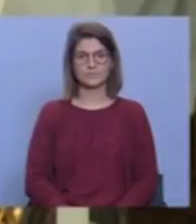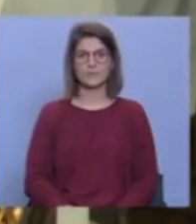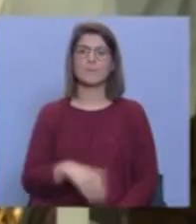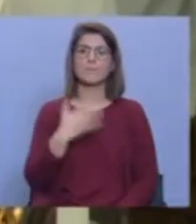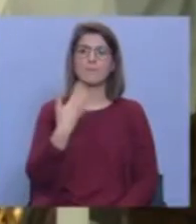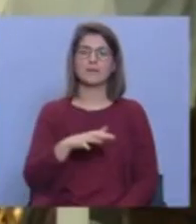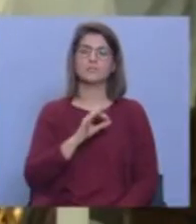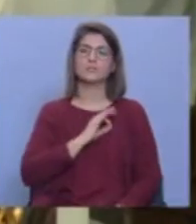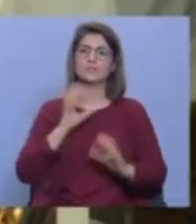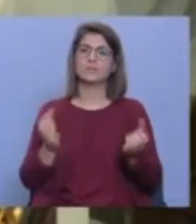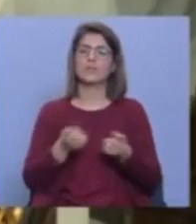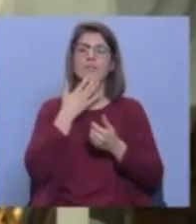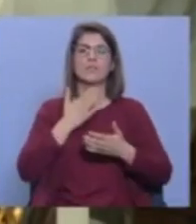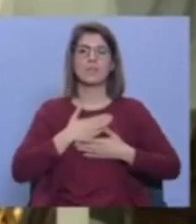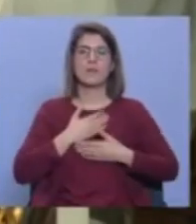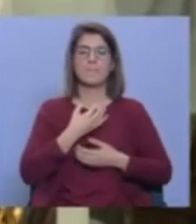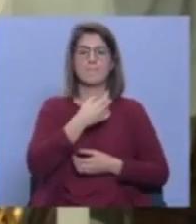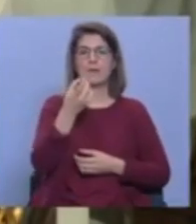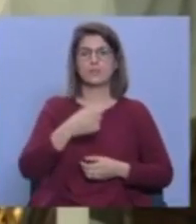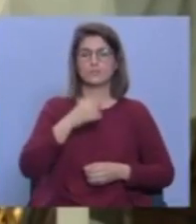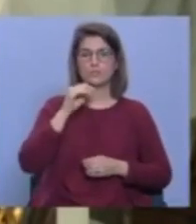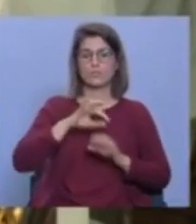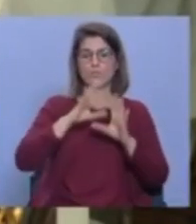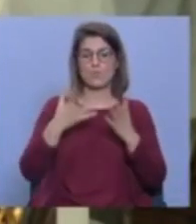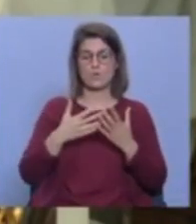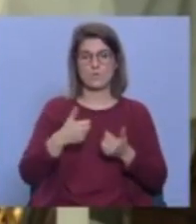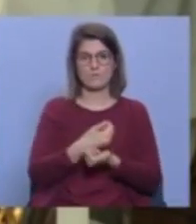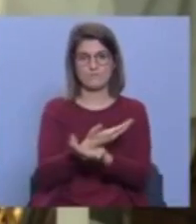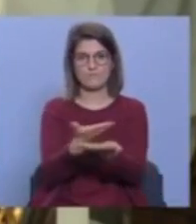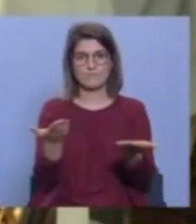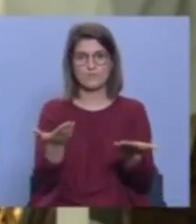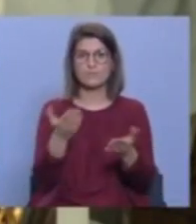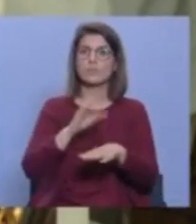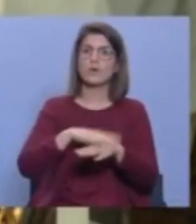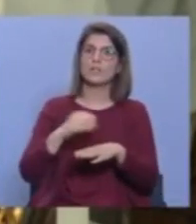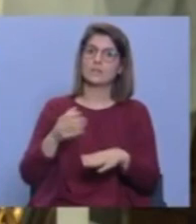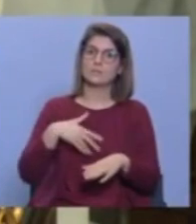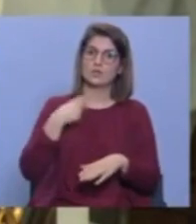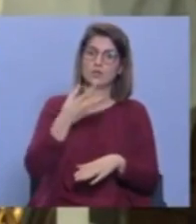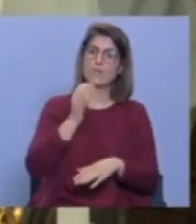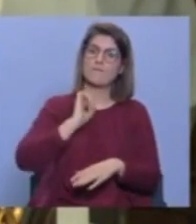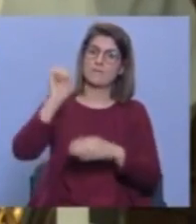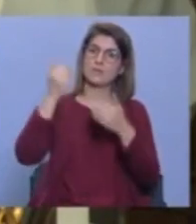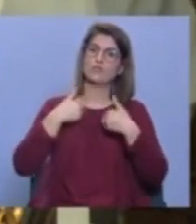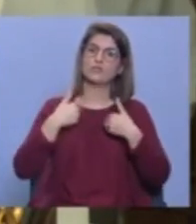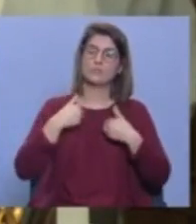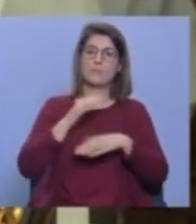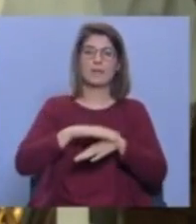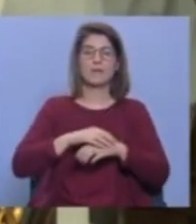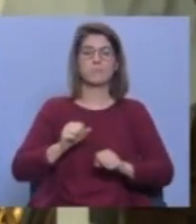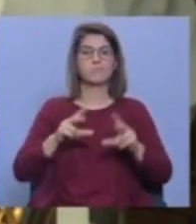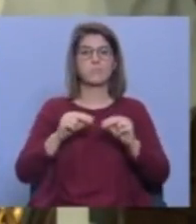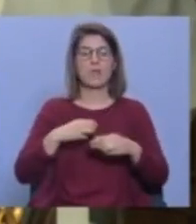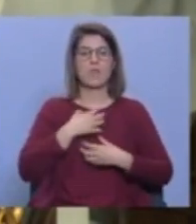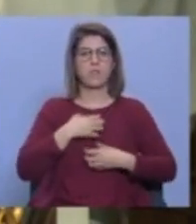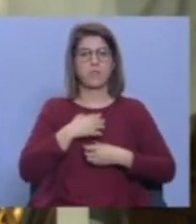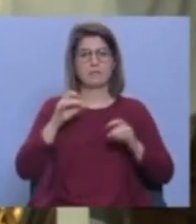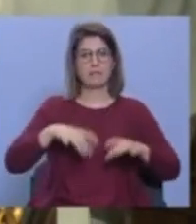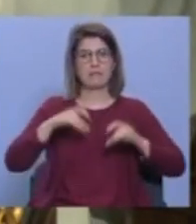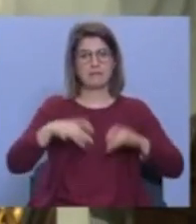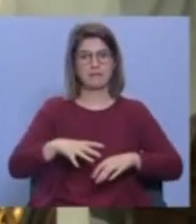Livrai-nos todo o mal, Senhor, e dai ao mundo a paz em nossos dias, para que, ajudados pela vossa misericórdia, sejamos sempre livres do pecado e de toda a